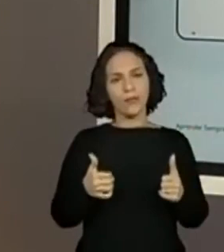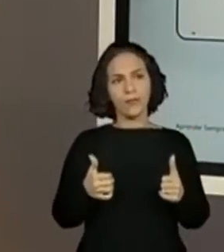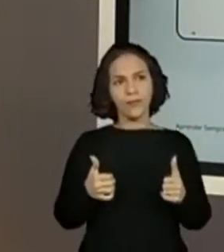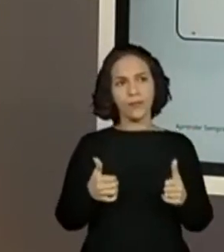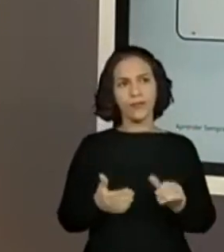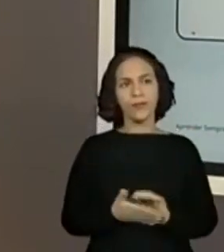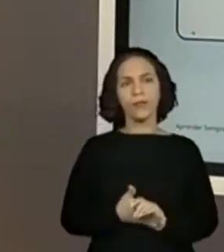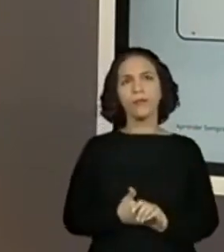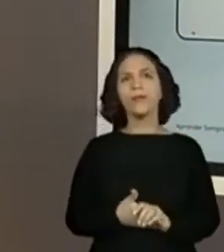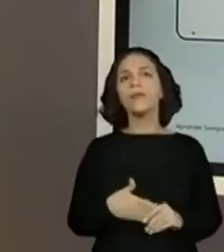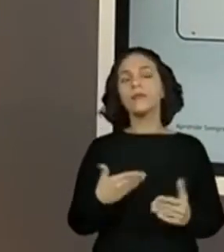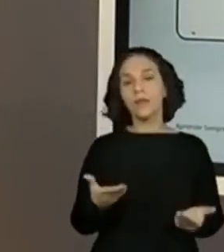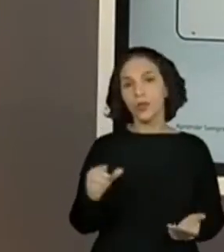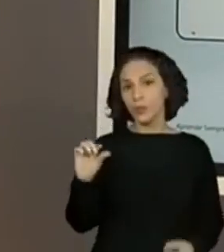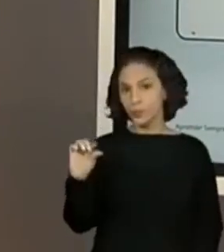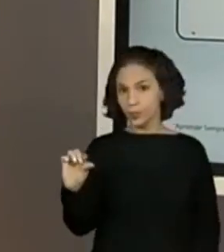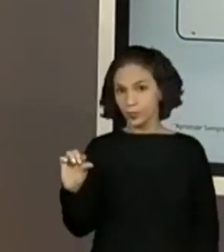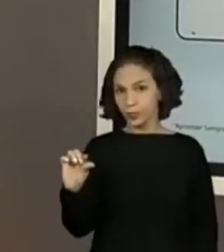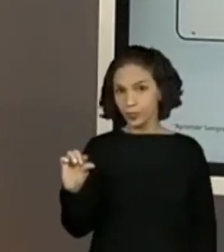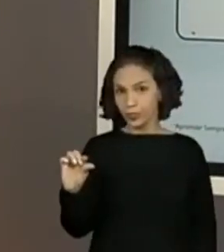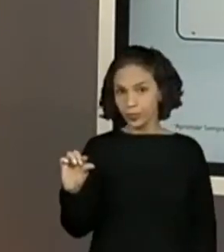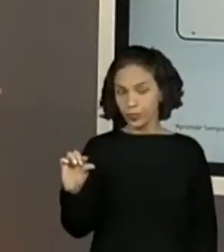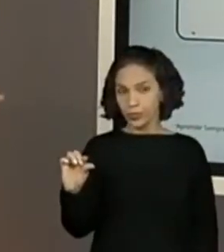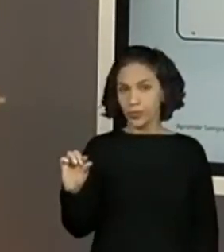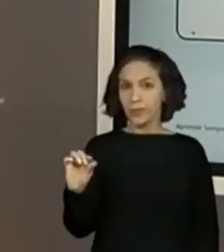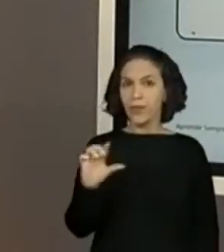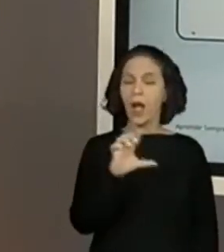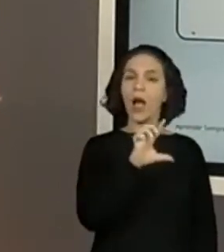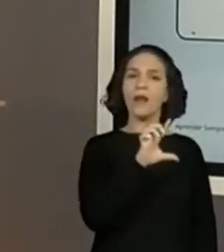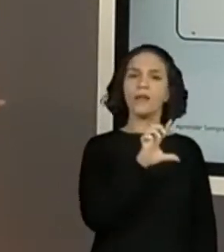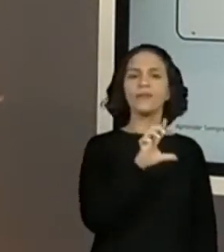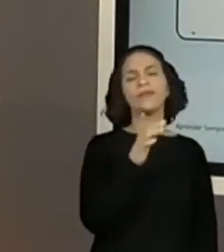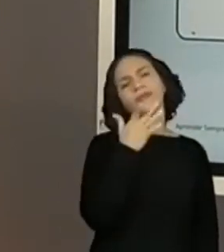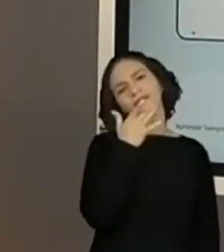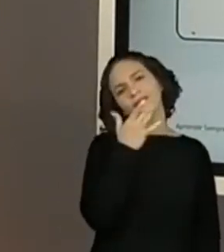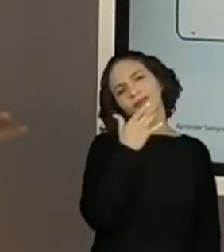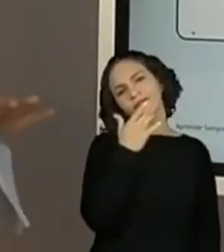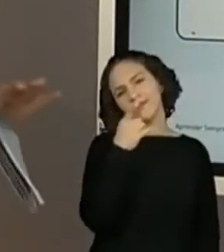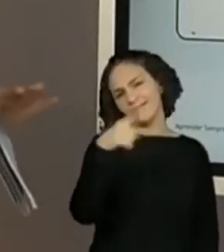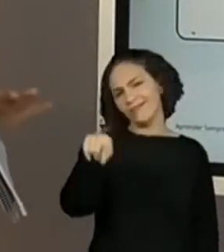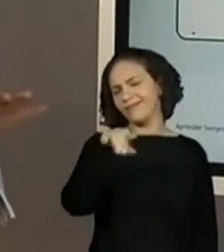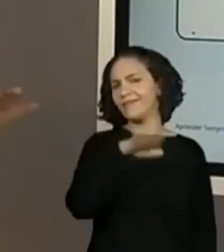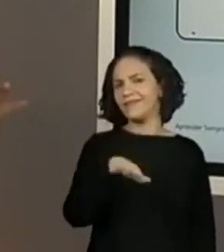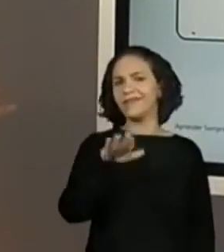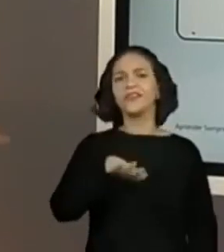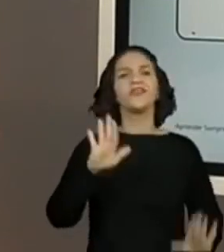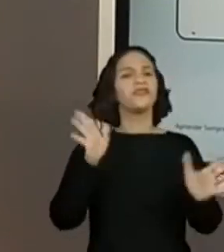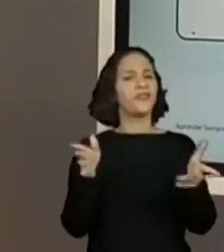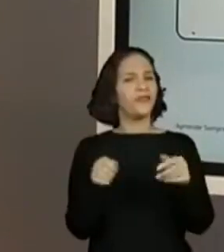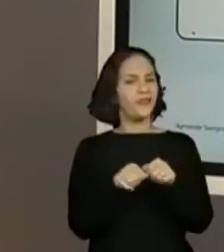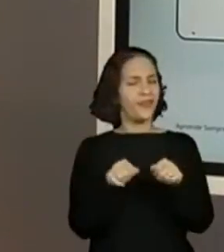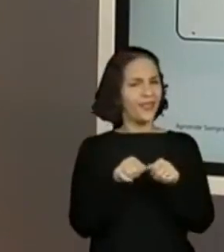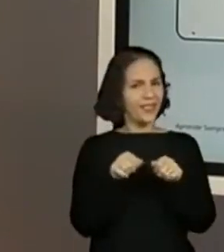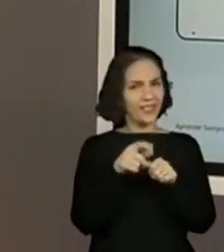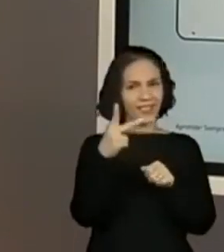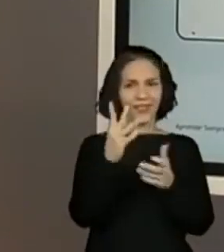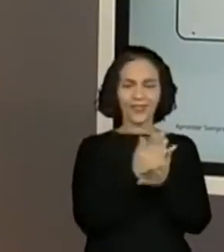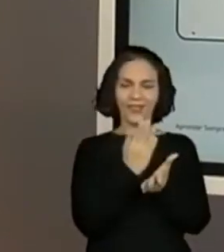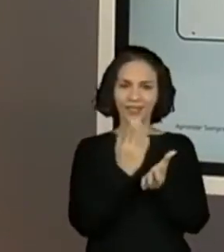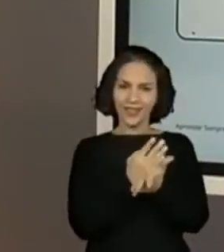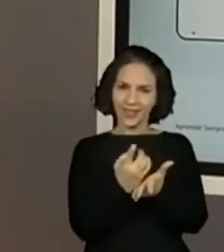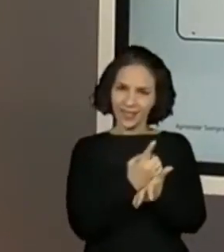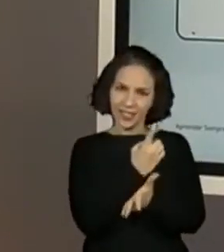para o maior. Tudo bem? Sim. E isso é fácil, tenho certeza que as crianças já realizaram aí no